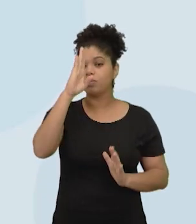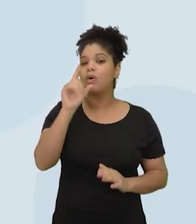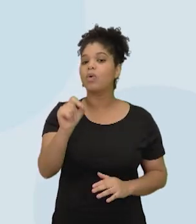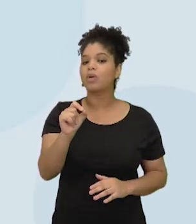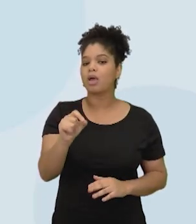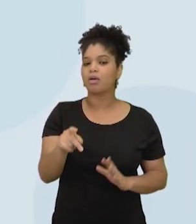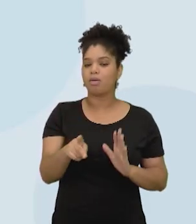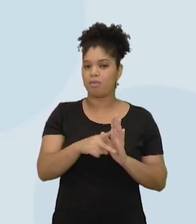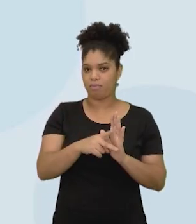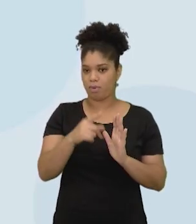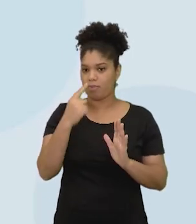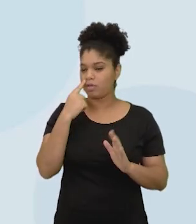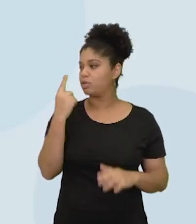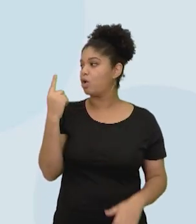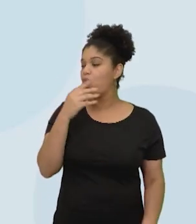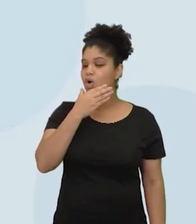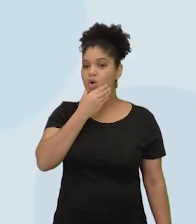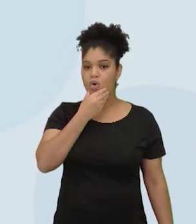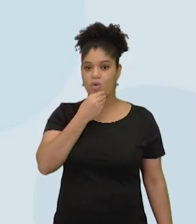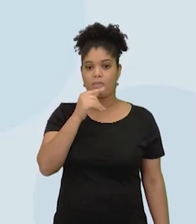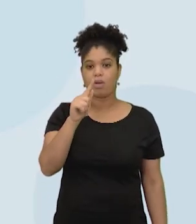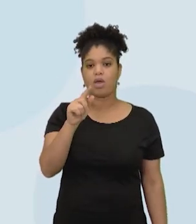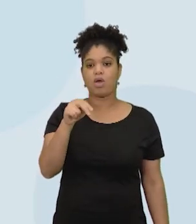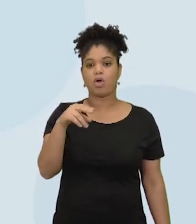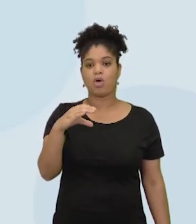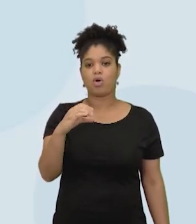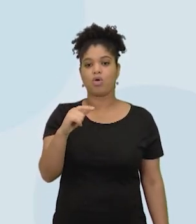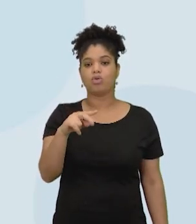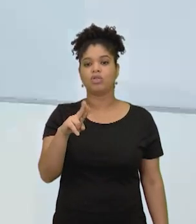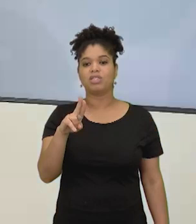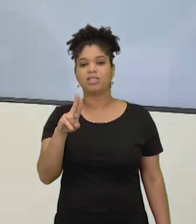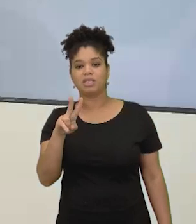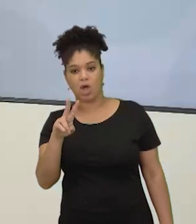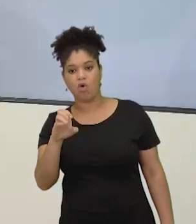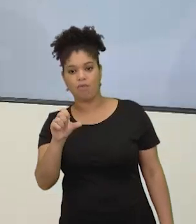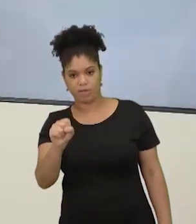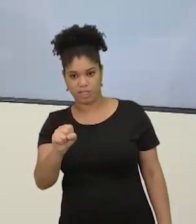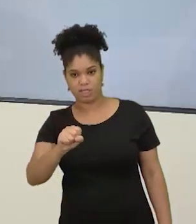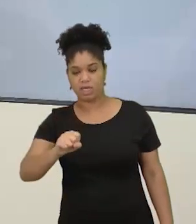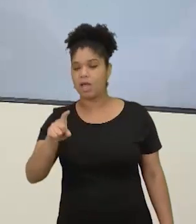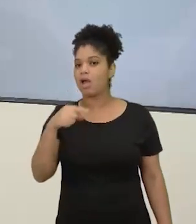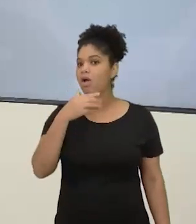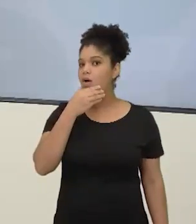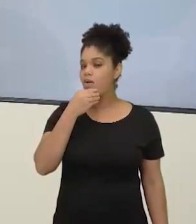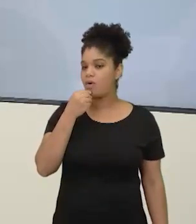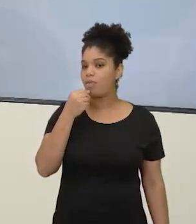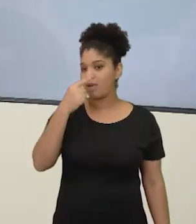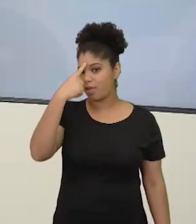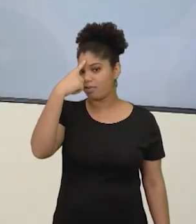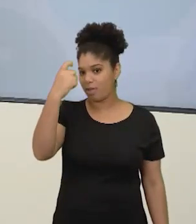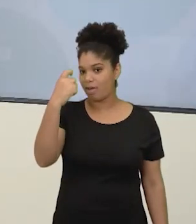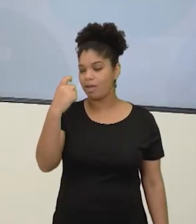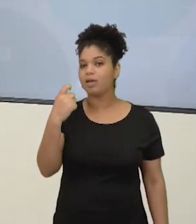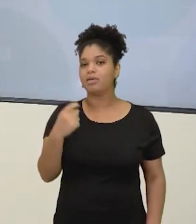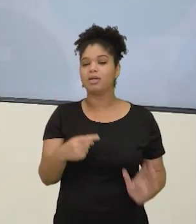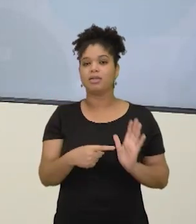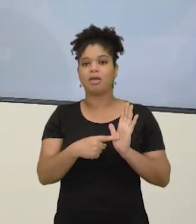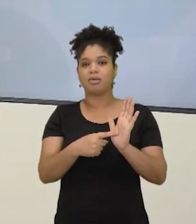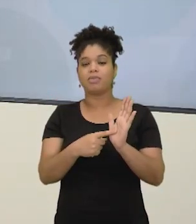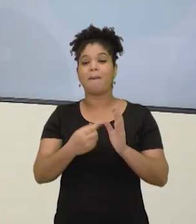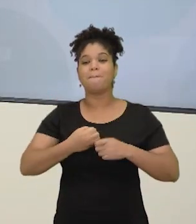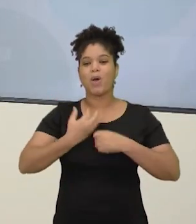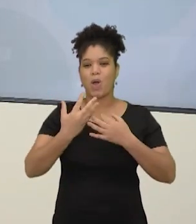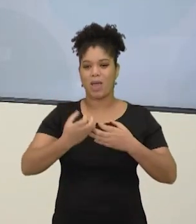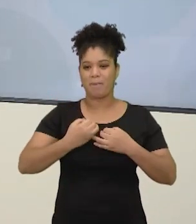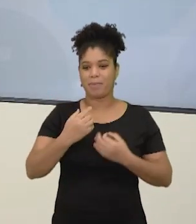a publicação de Gonçalves de Magalhães, Suspiros Poéticos e Saudades, em 1836, foi quando começa o romantismo, e termina